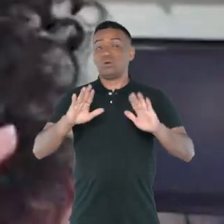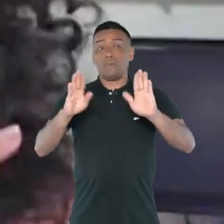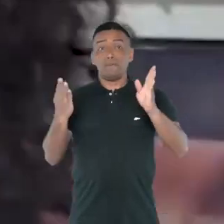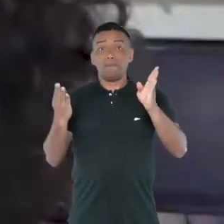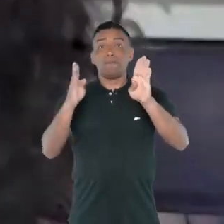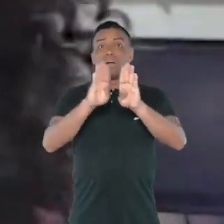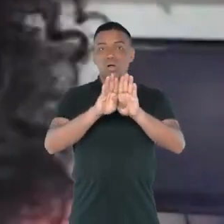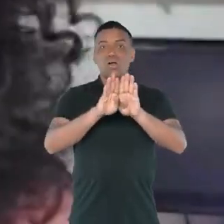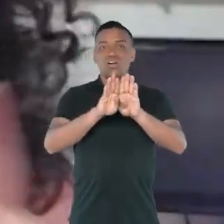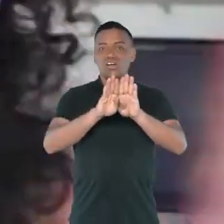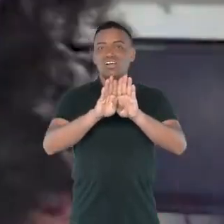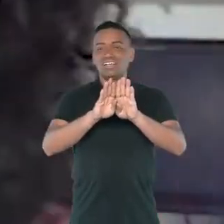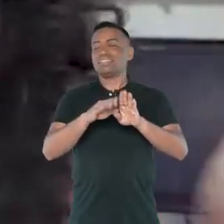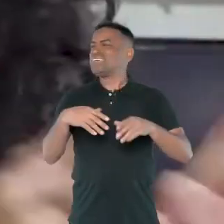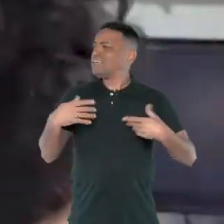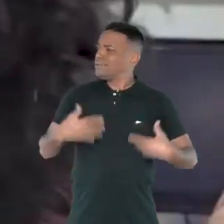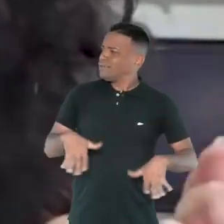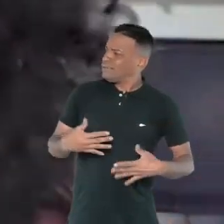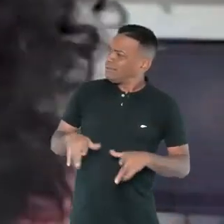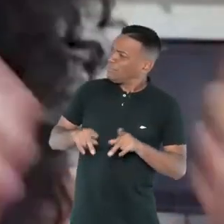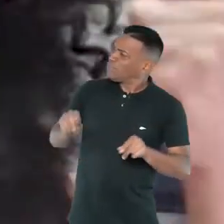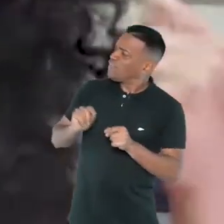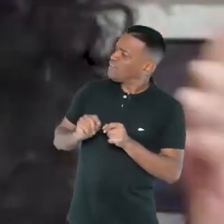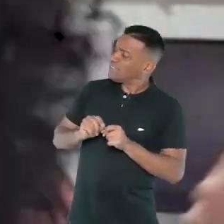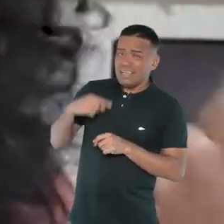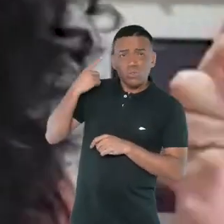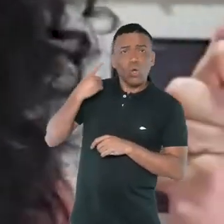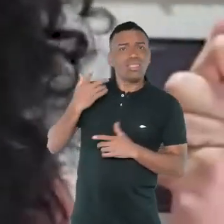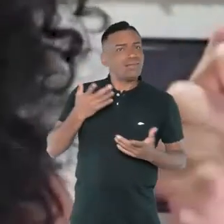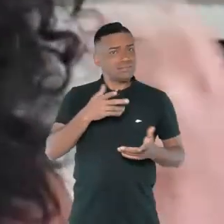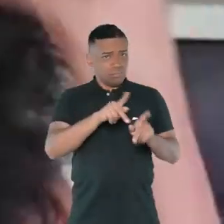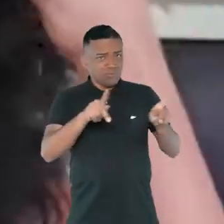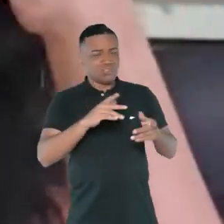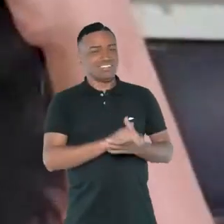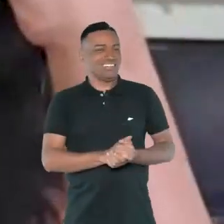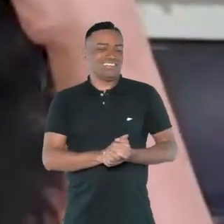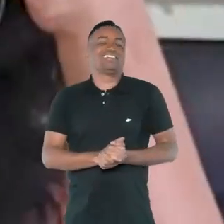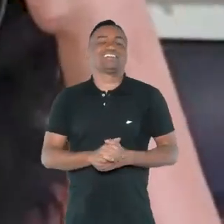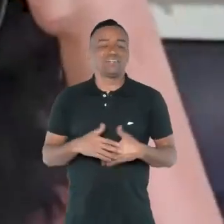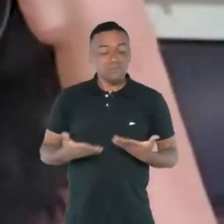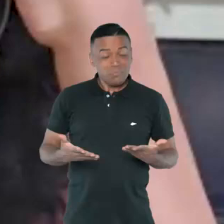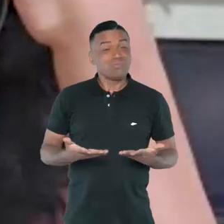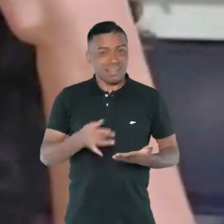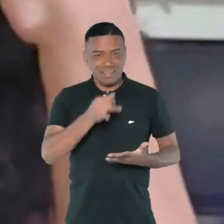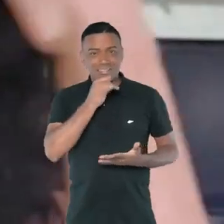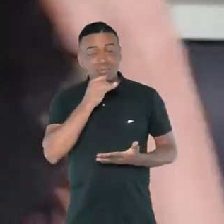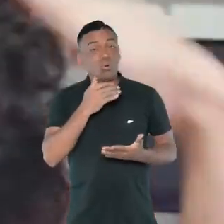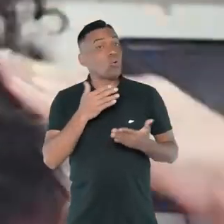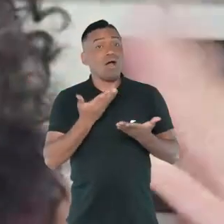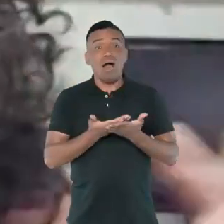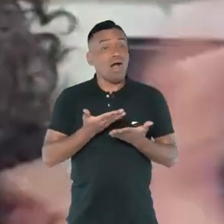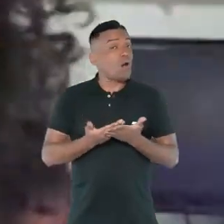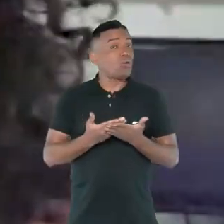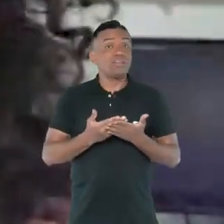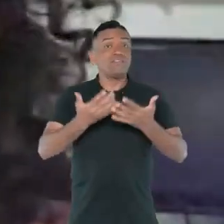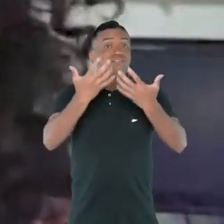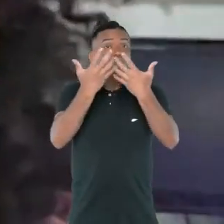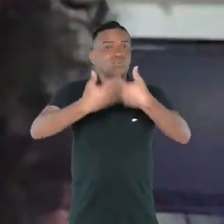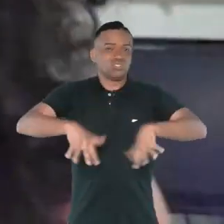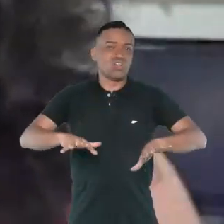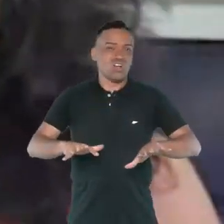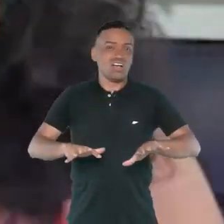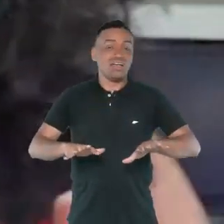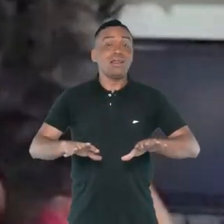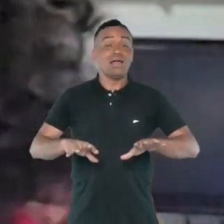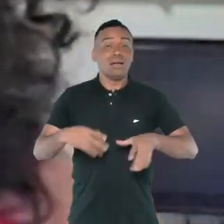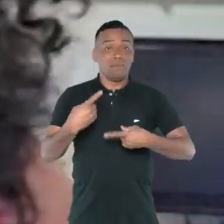porque é uma aula caótica, é a aula que eu fecho correr na porta, porque se a coordenadora vai passar, meu Deus, o que essa professora está fazendo? Ela é doida. A aula é